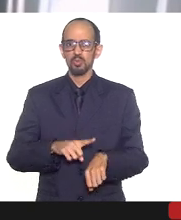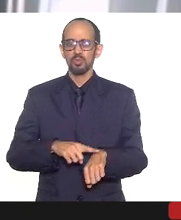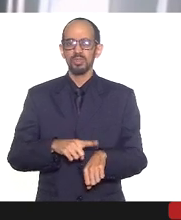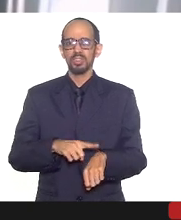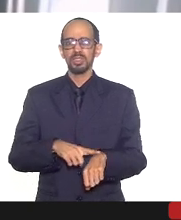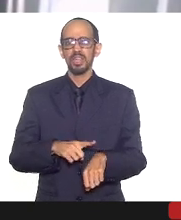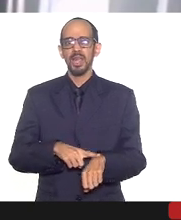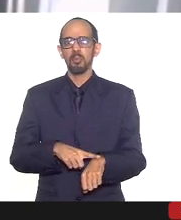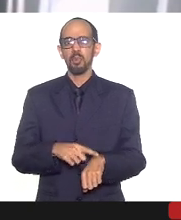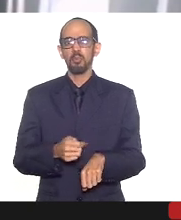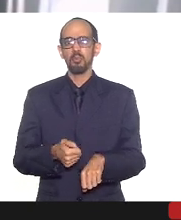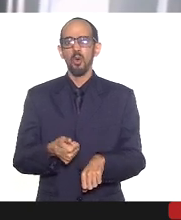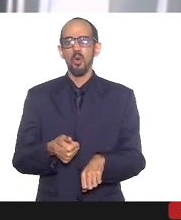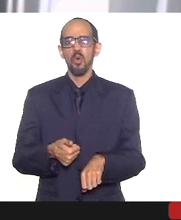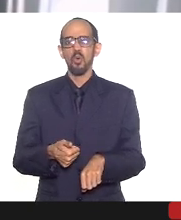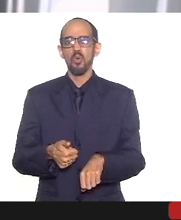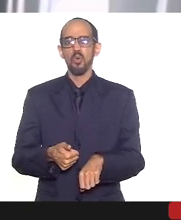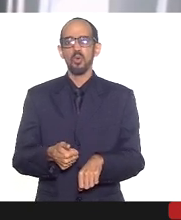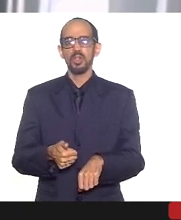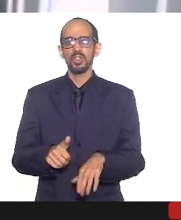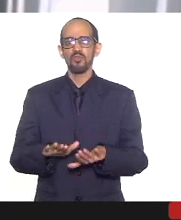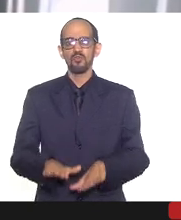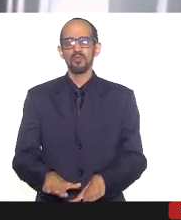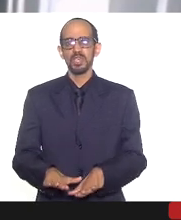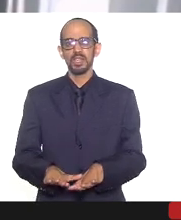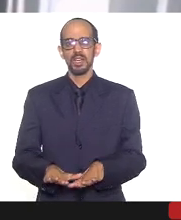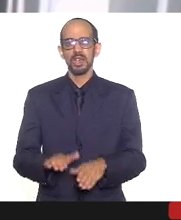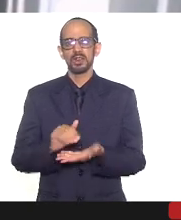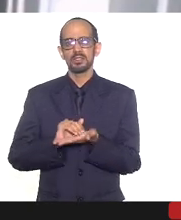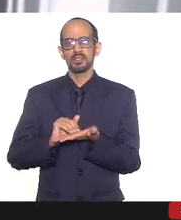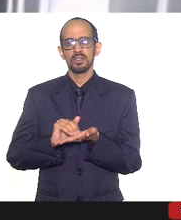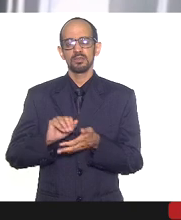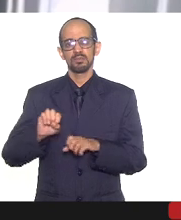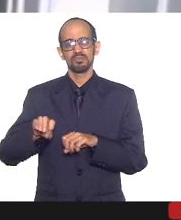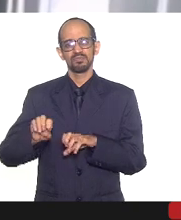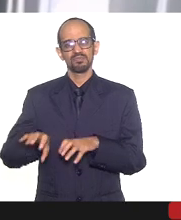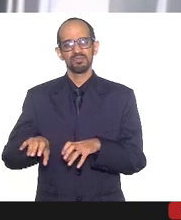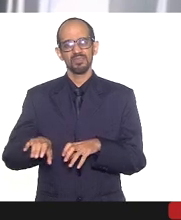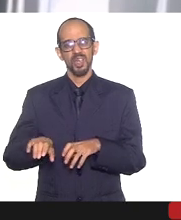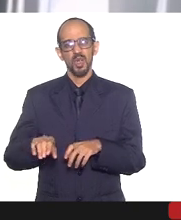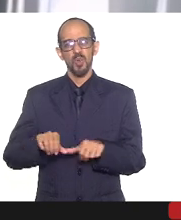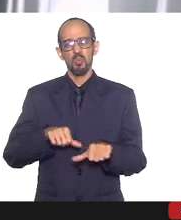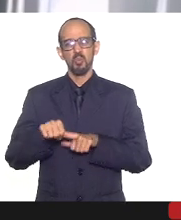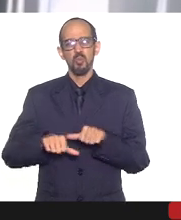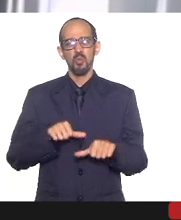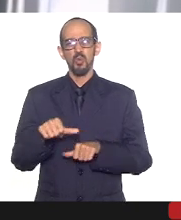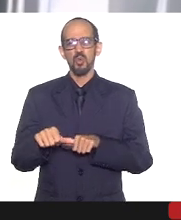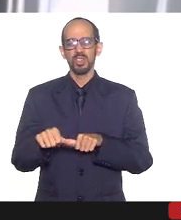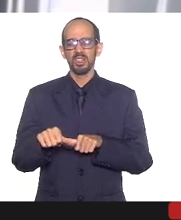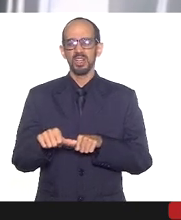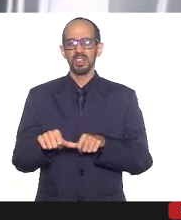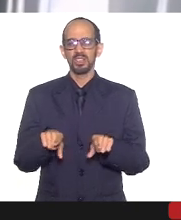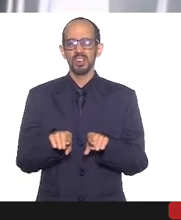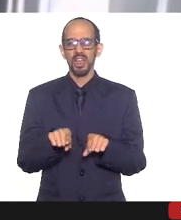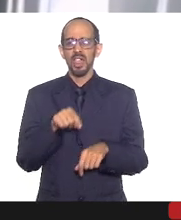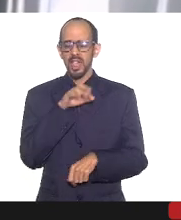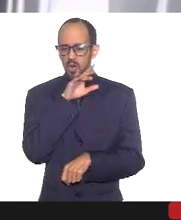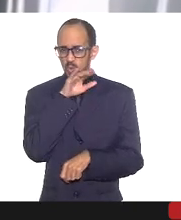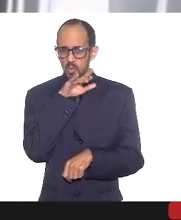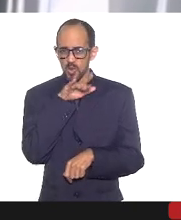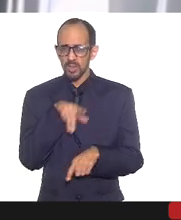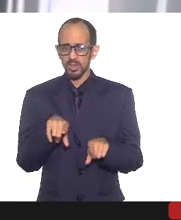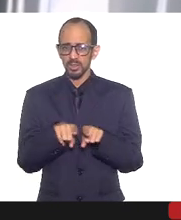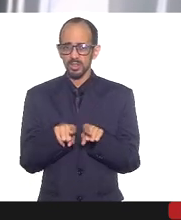frente da educação, mas não apenas essa alternância, essa administração zigue-zague é muito ruim, como também, em muitos